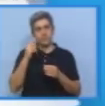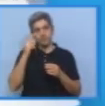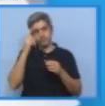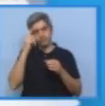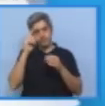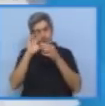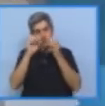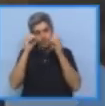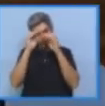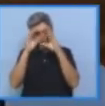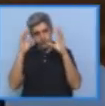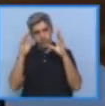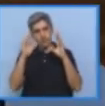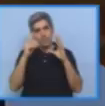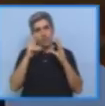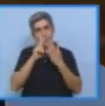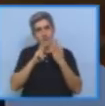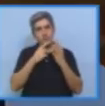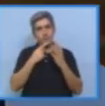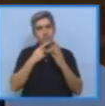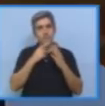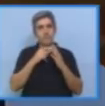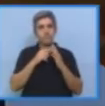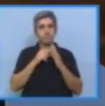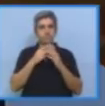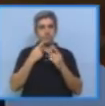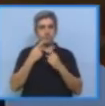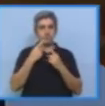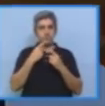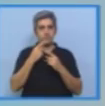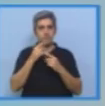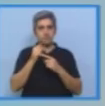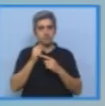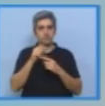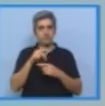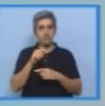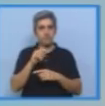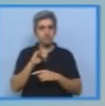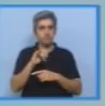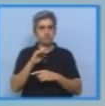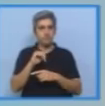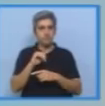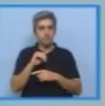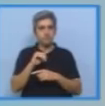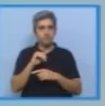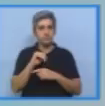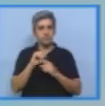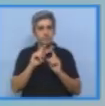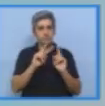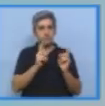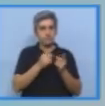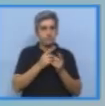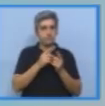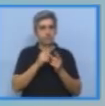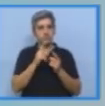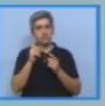percebe-se, em primeiro lugar, quando lemos, que, de certa forma, está a dialogar com o Gênesis. E está, de certa forma, a sintetizar a